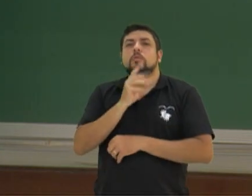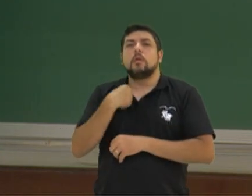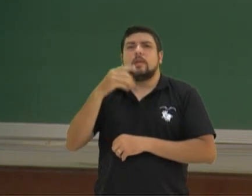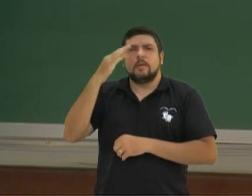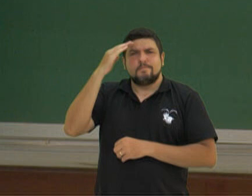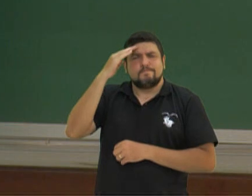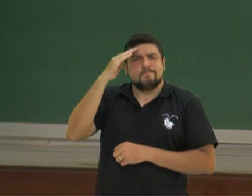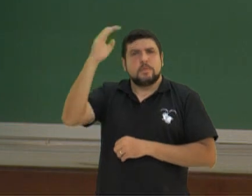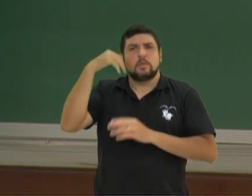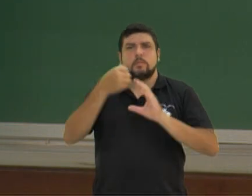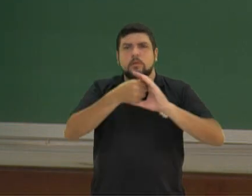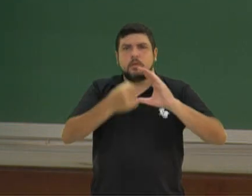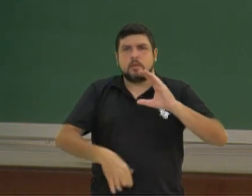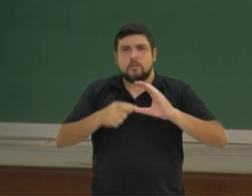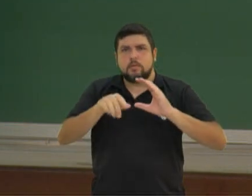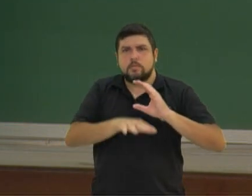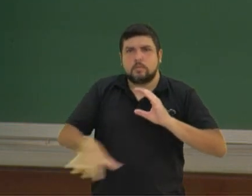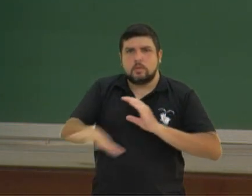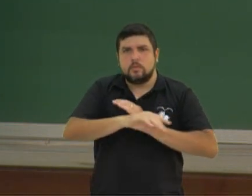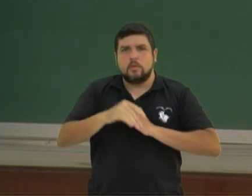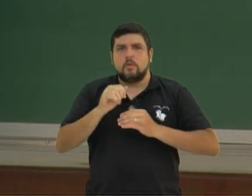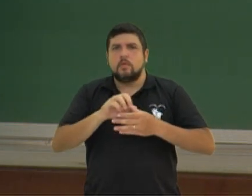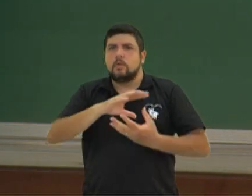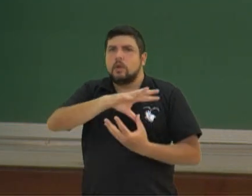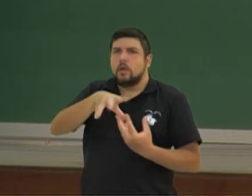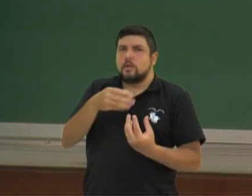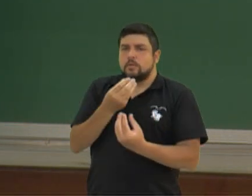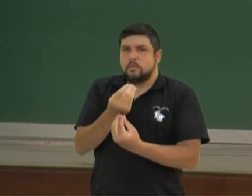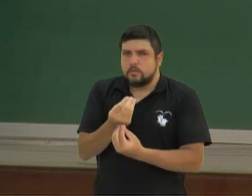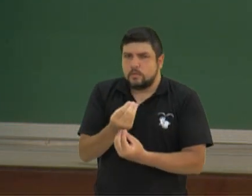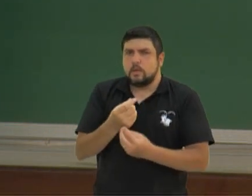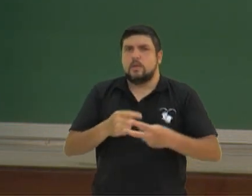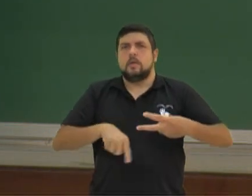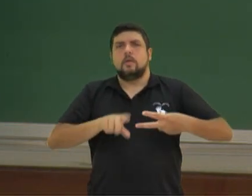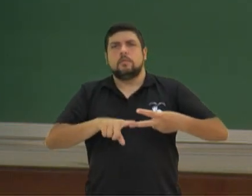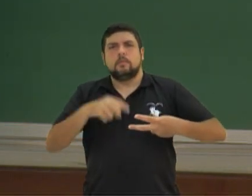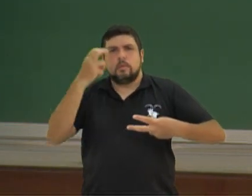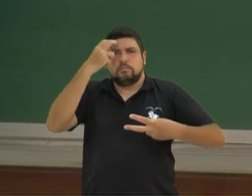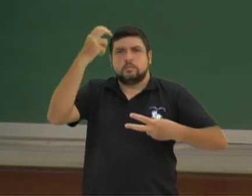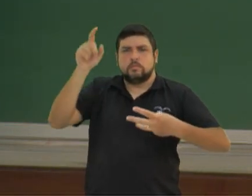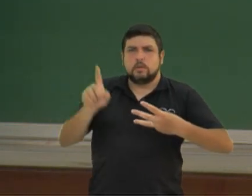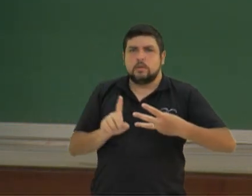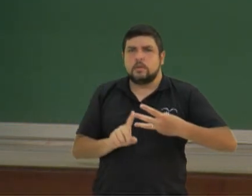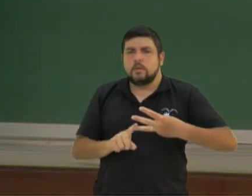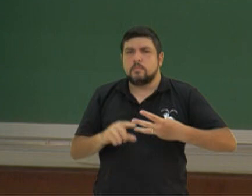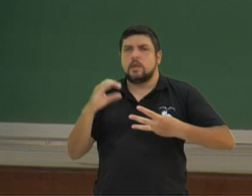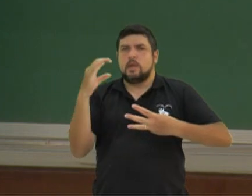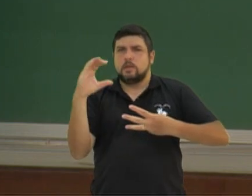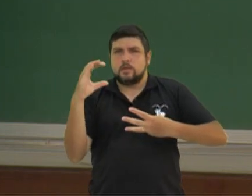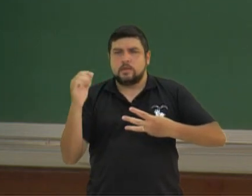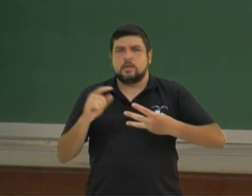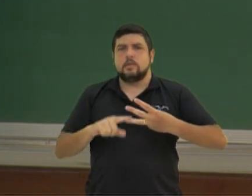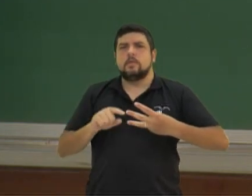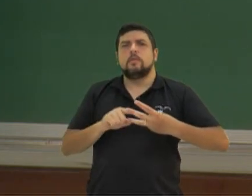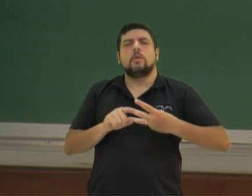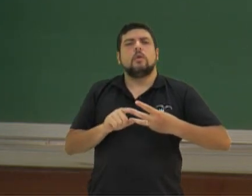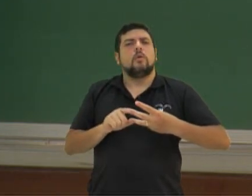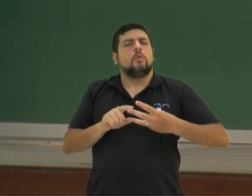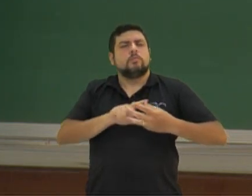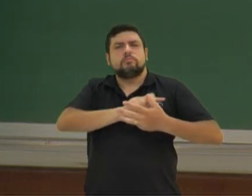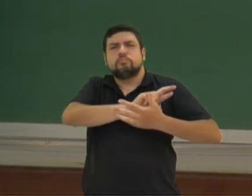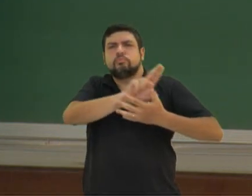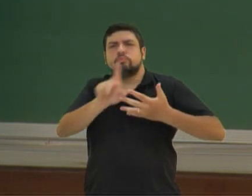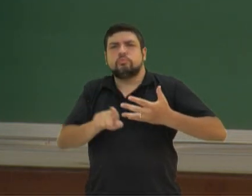principais características desse movimento artístico, intelectual, científico, que é conhecido